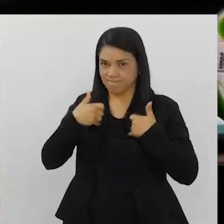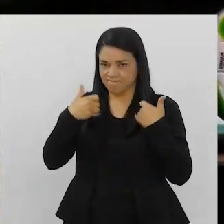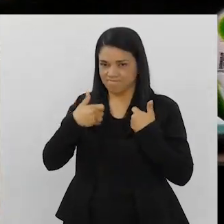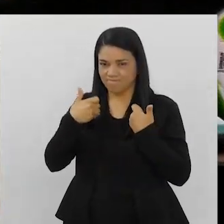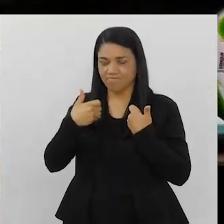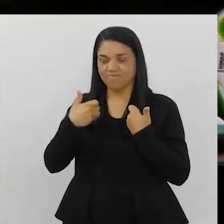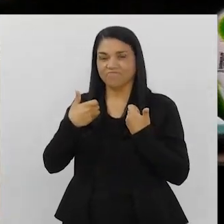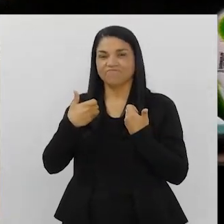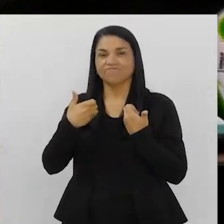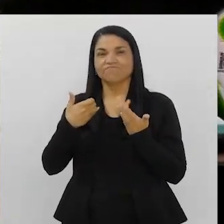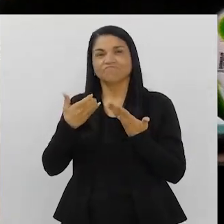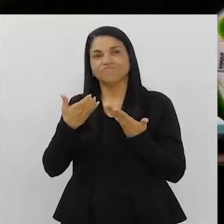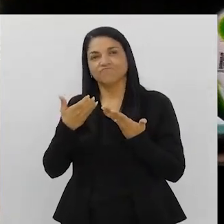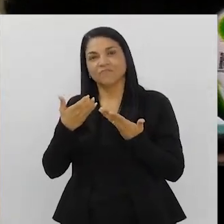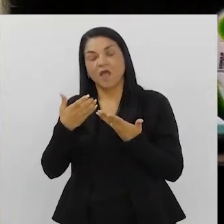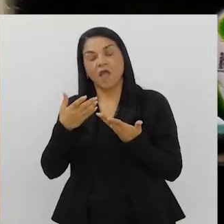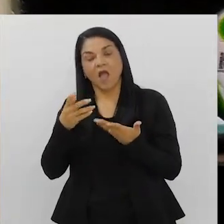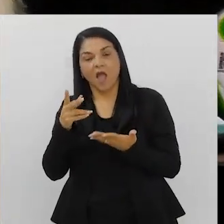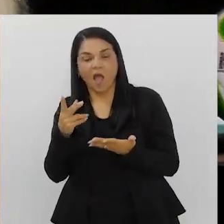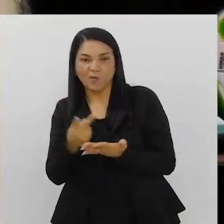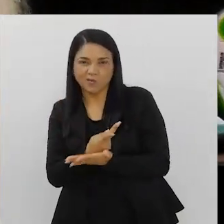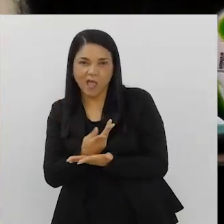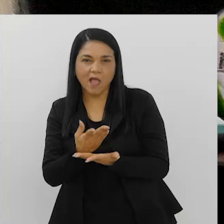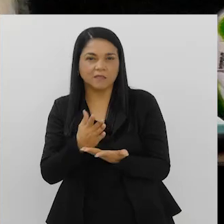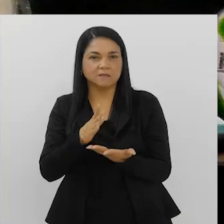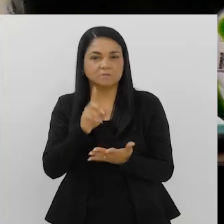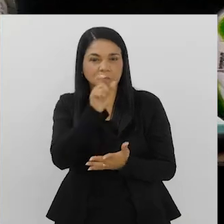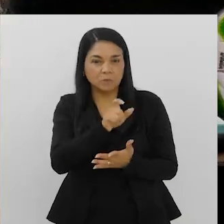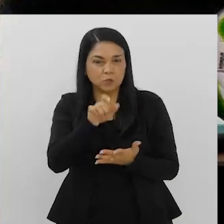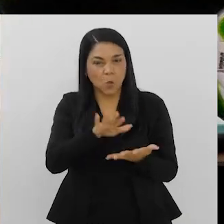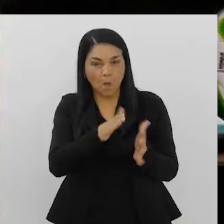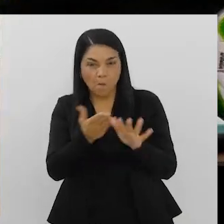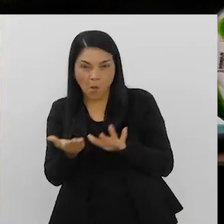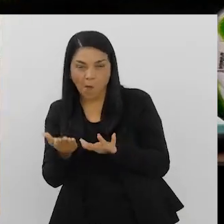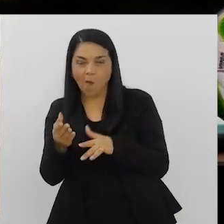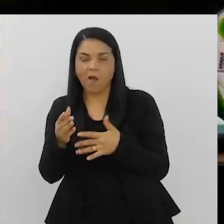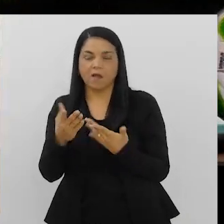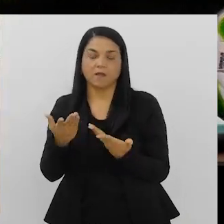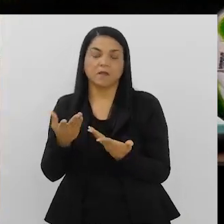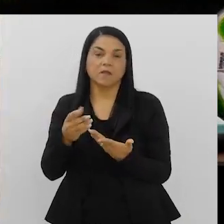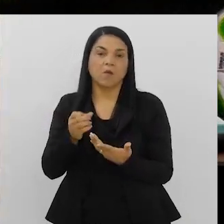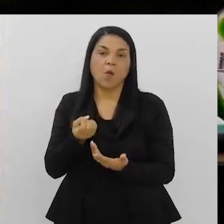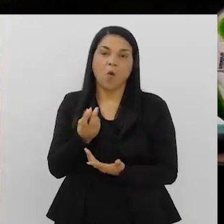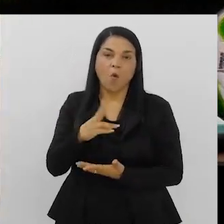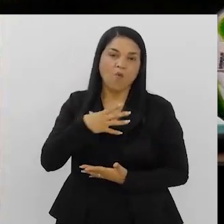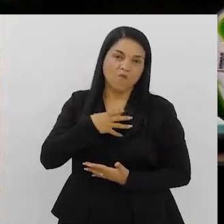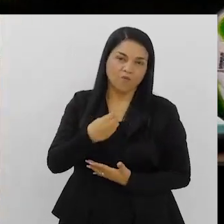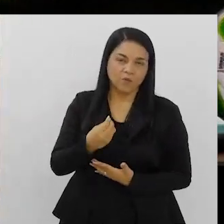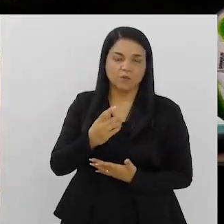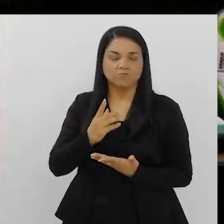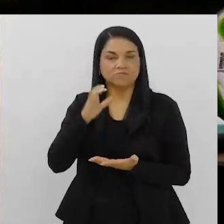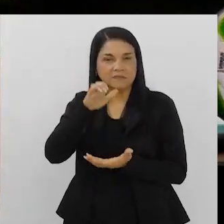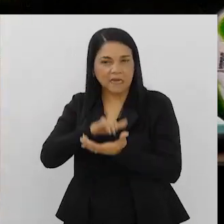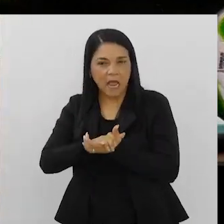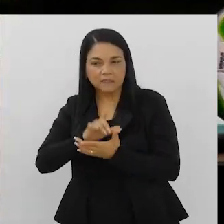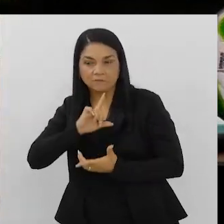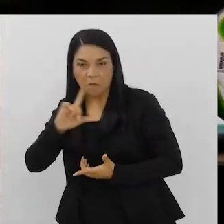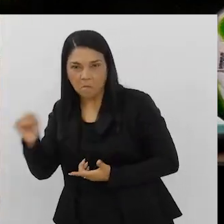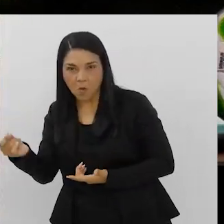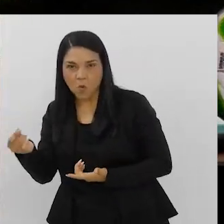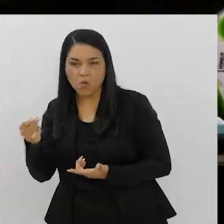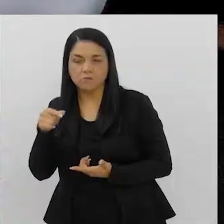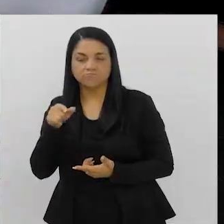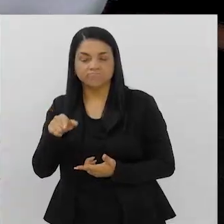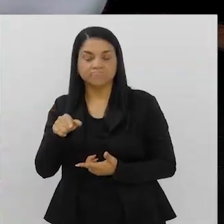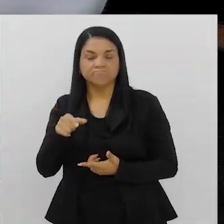coisas vão acontecendo, quer dizer, eventualmente pessoas vão morrendo, os filhos vão casando, saindo de casa, ela vai ficando mais introspectiva? E